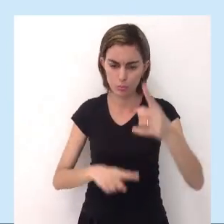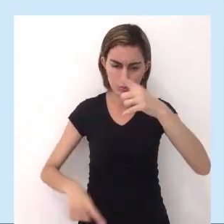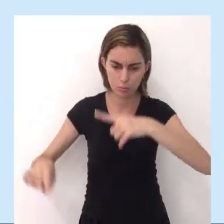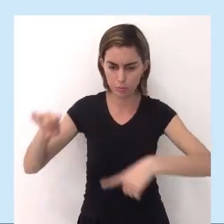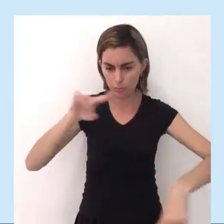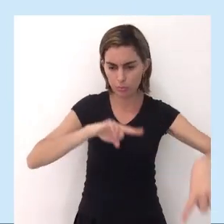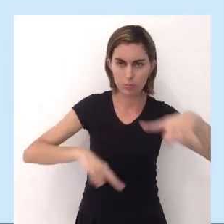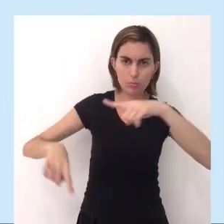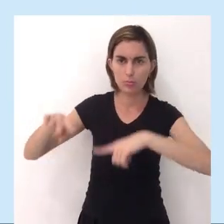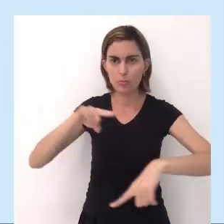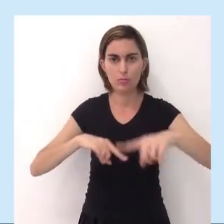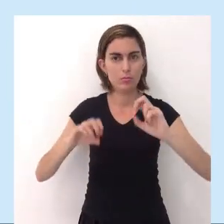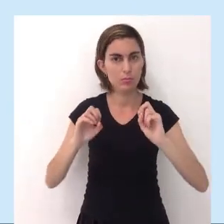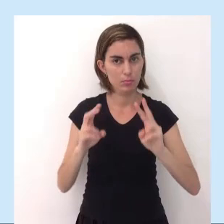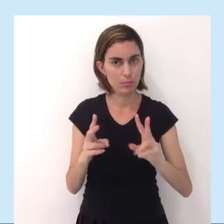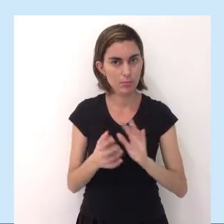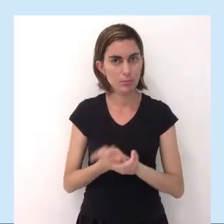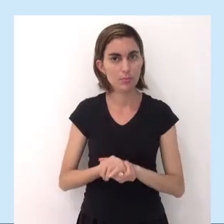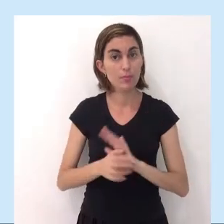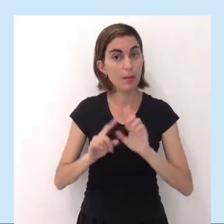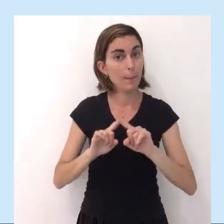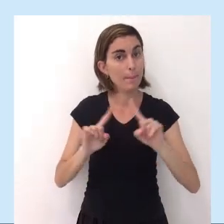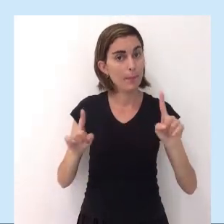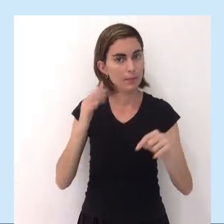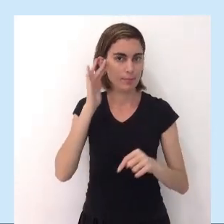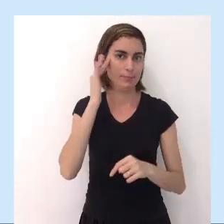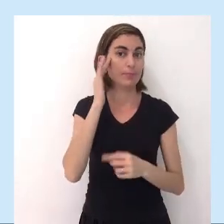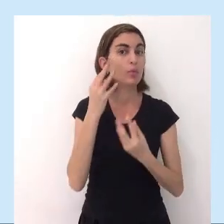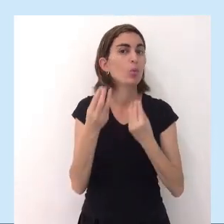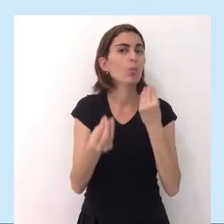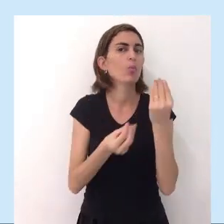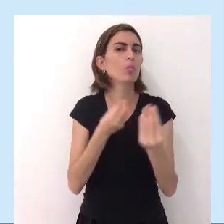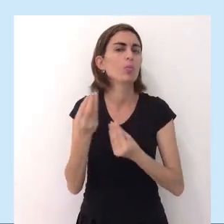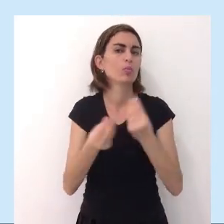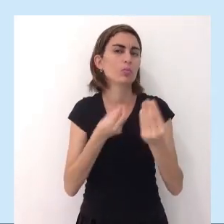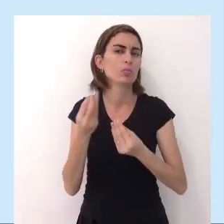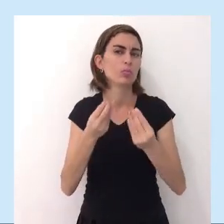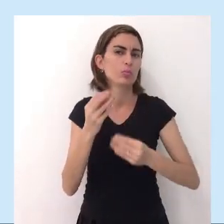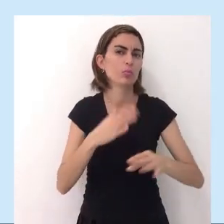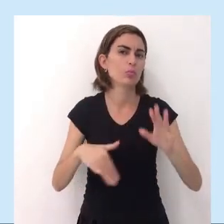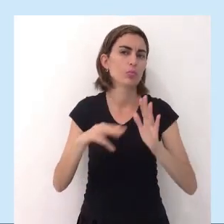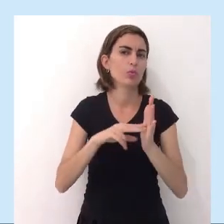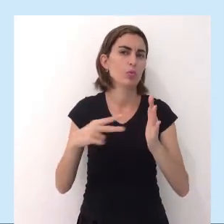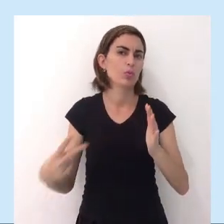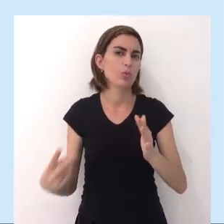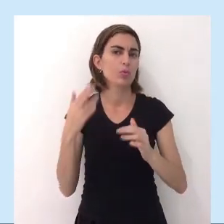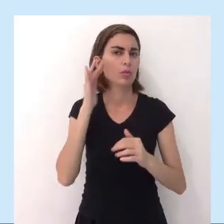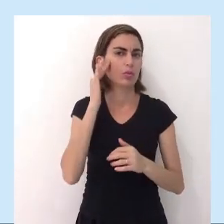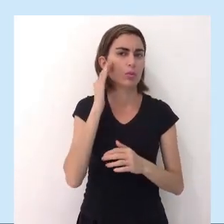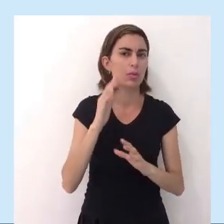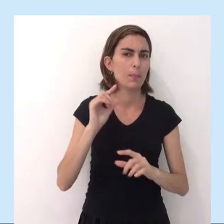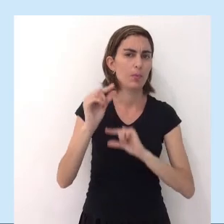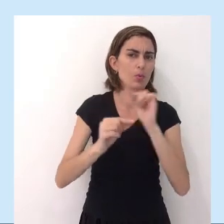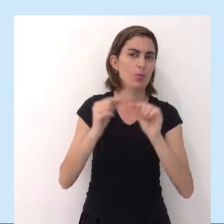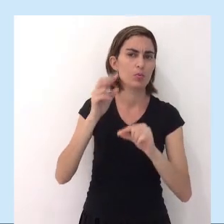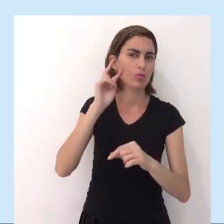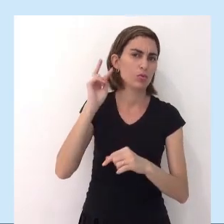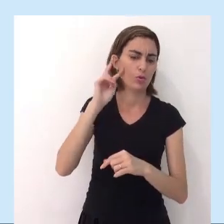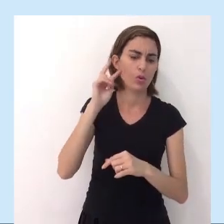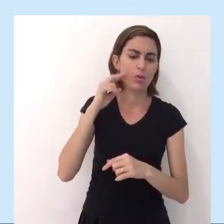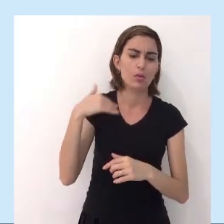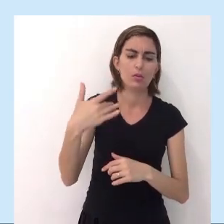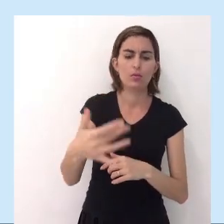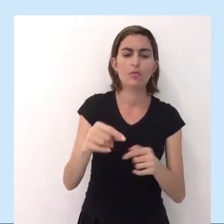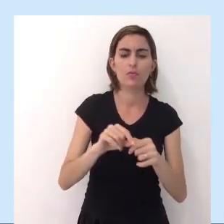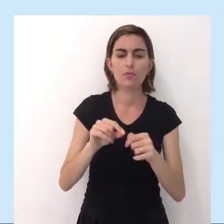de poder de dominação, ok? Mas vamos entender como é que funcionou todo esse contexto, vamos entender um pouco do fato